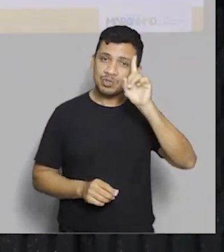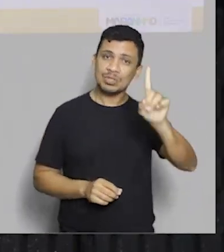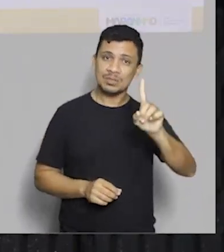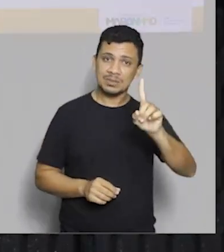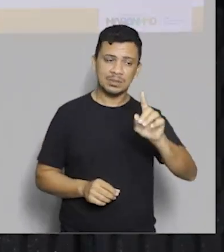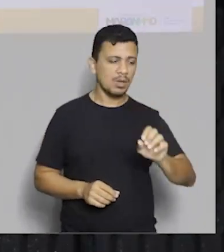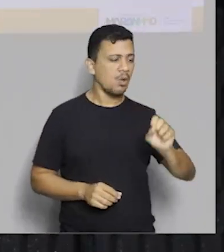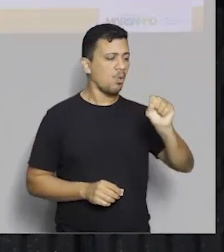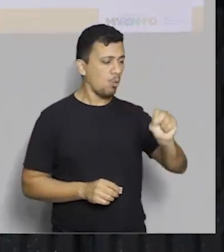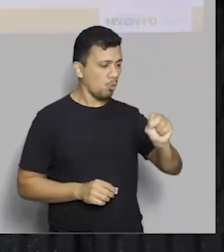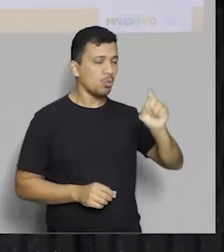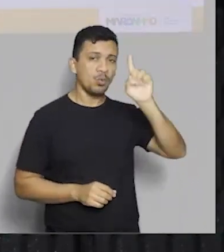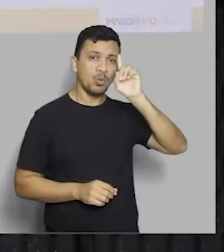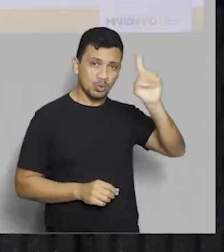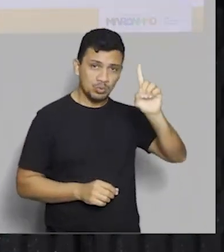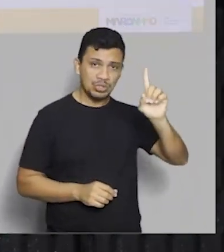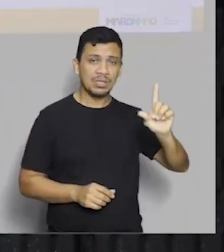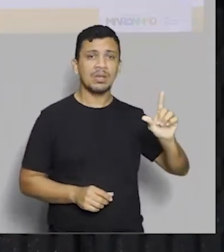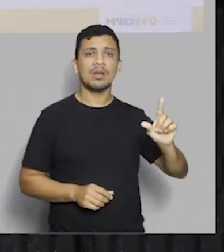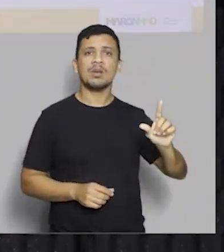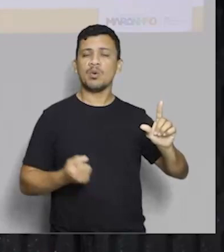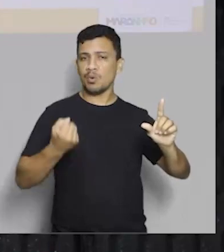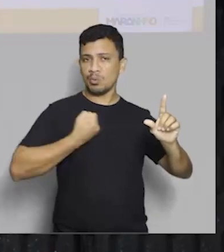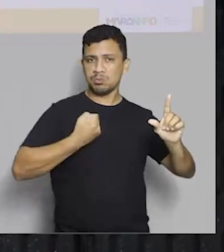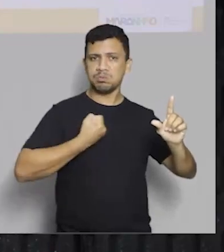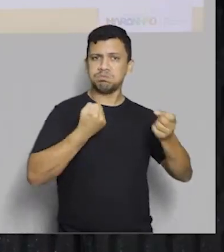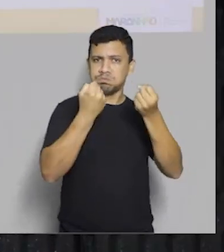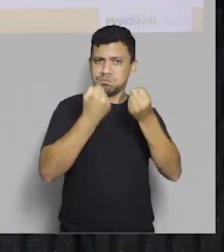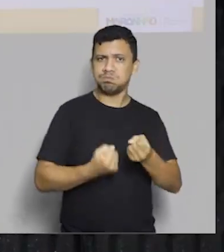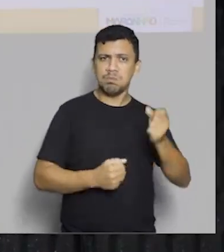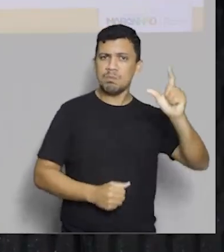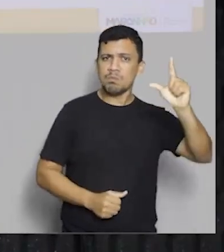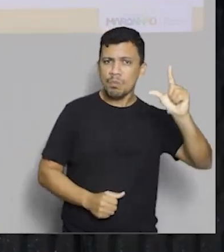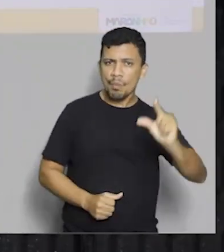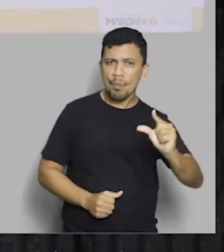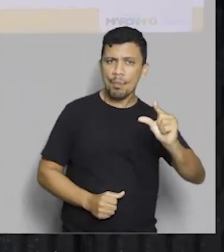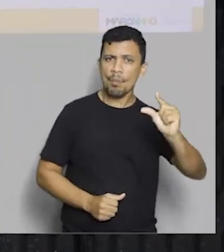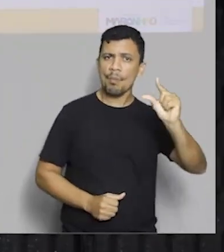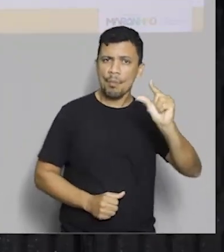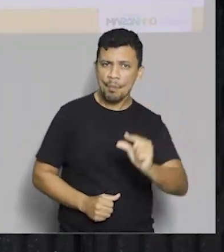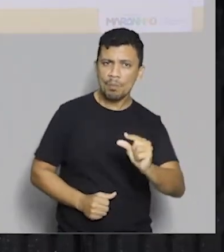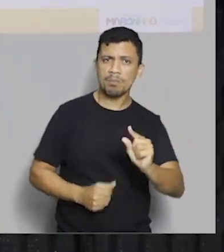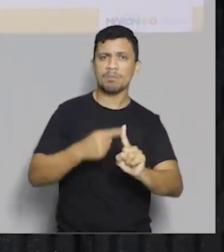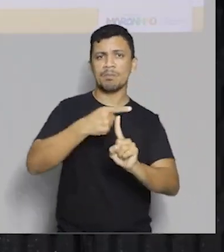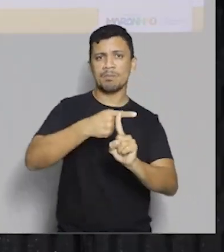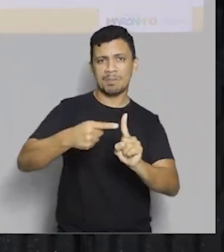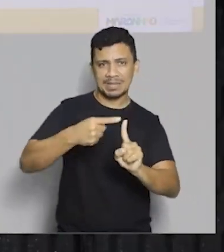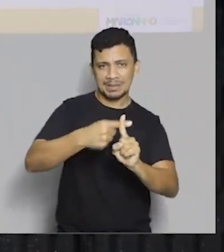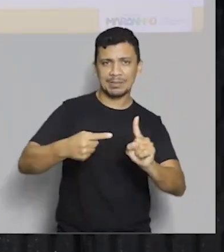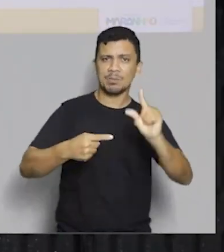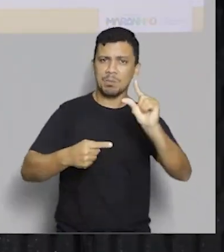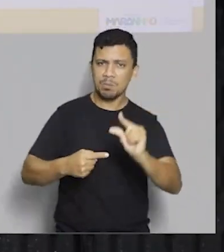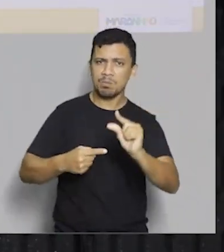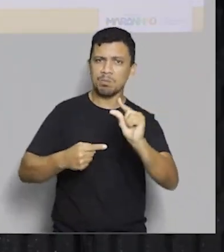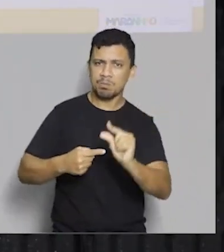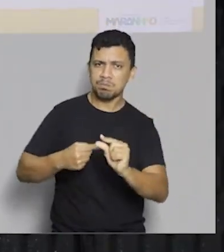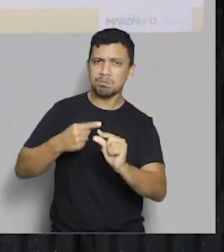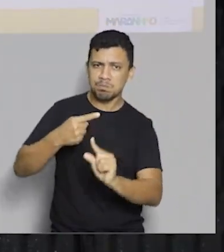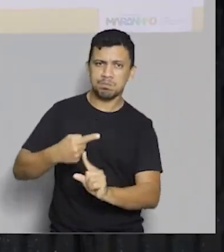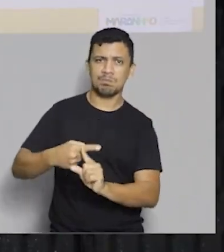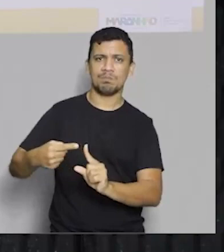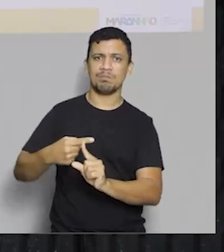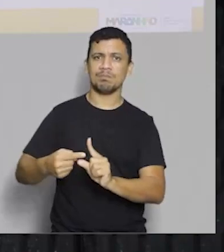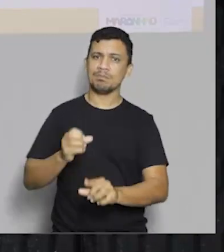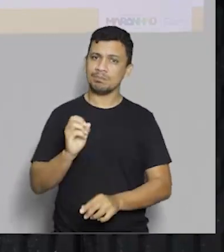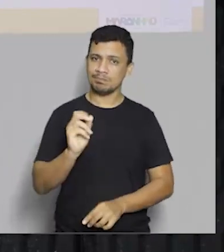cada 8 dias, o valor do iodo 131 é reduzido pela metade,